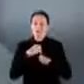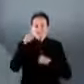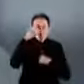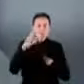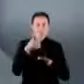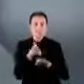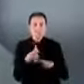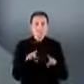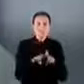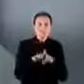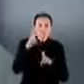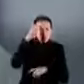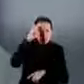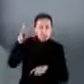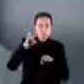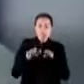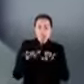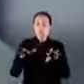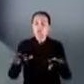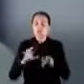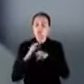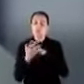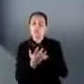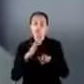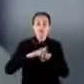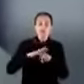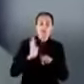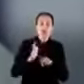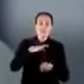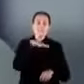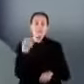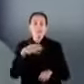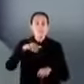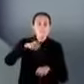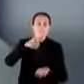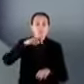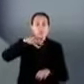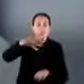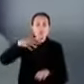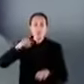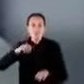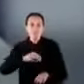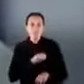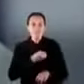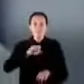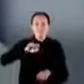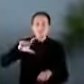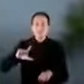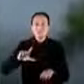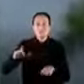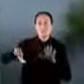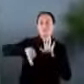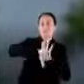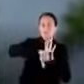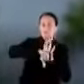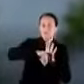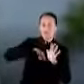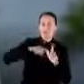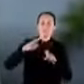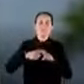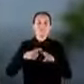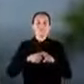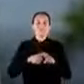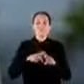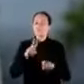6 e, mesmo assim, passar 5 dias espalhando uma doença que já matou mais de 1.300 vidas em São Luís. Isso foi um crime